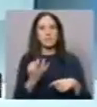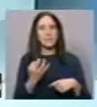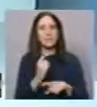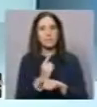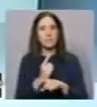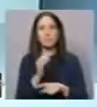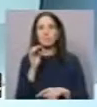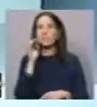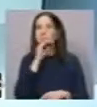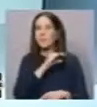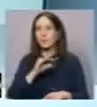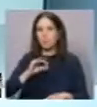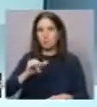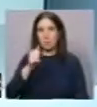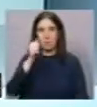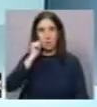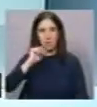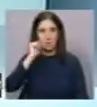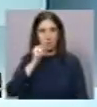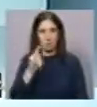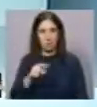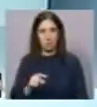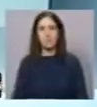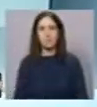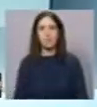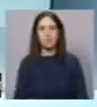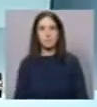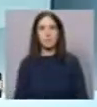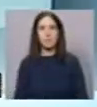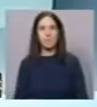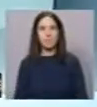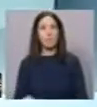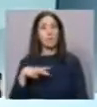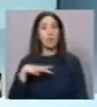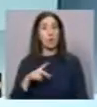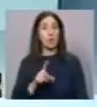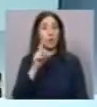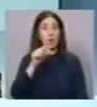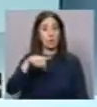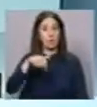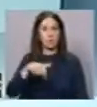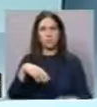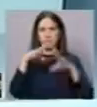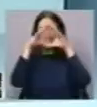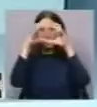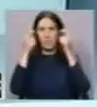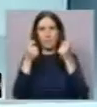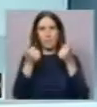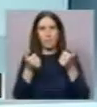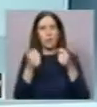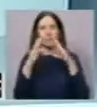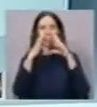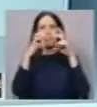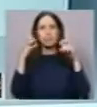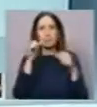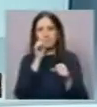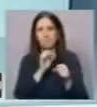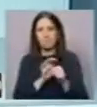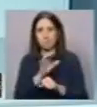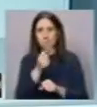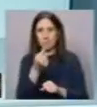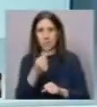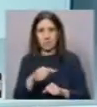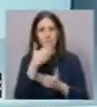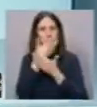pelo arquipélago dos Açores. Para a região norte, para hoje, então, um dia com o céu pouco nublado. Temos alguma nubosidade no litoral até